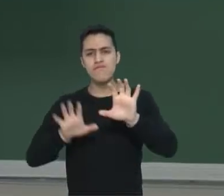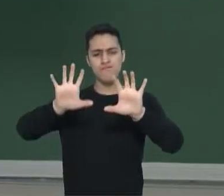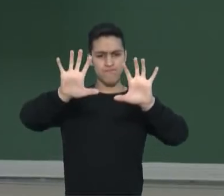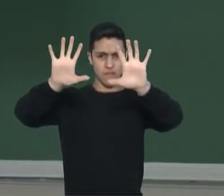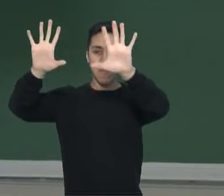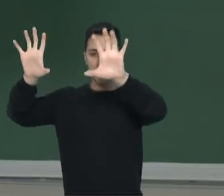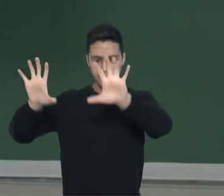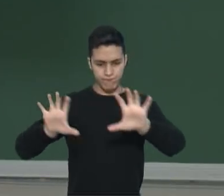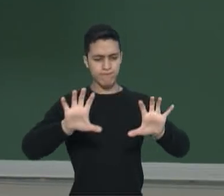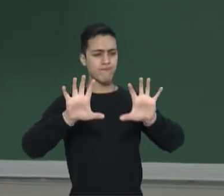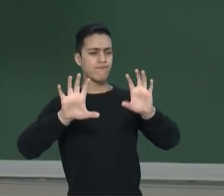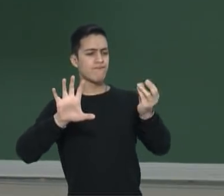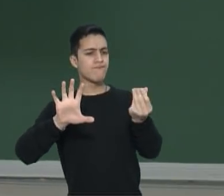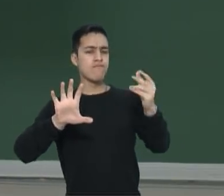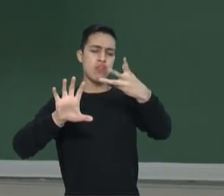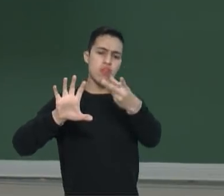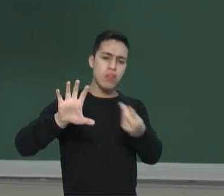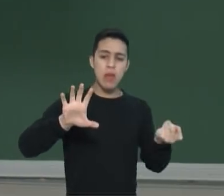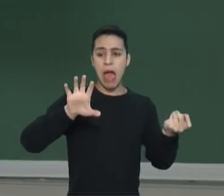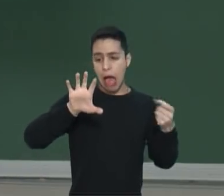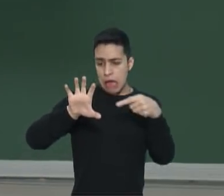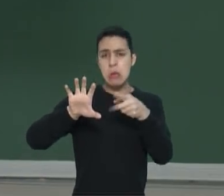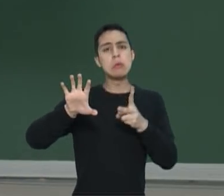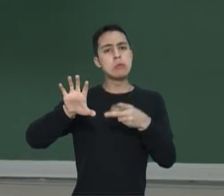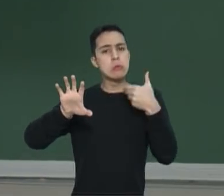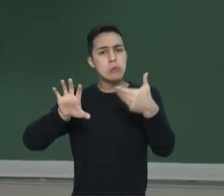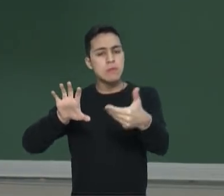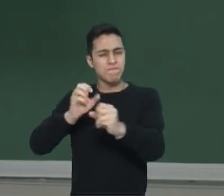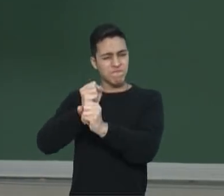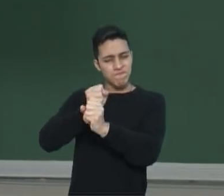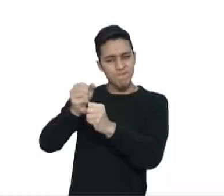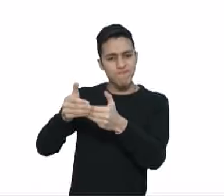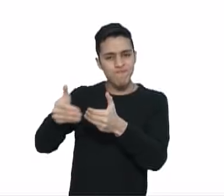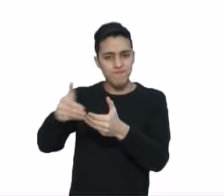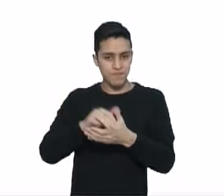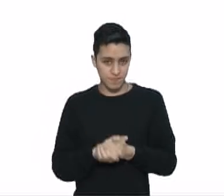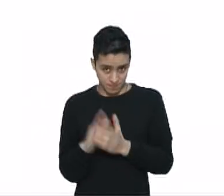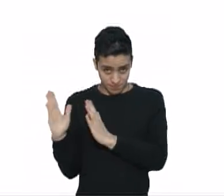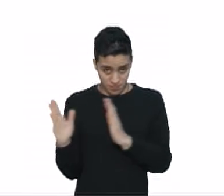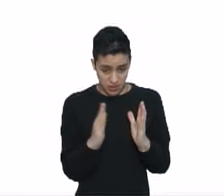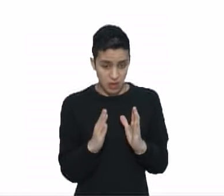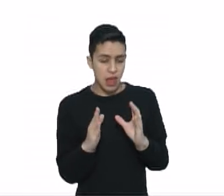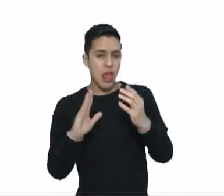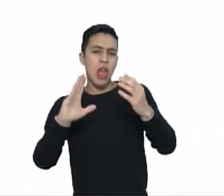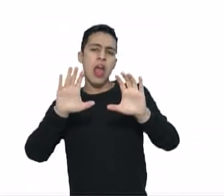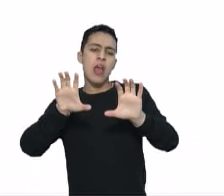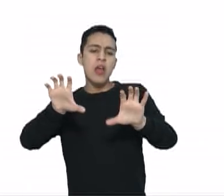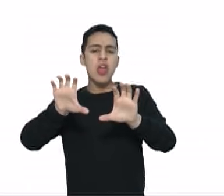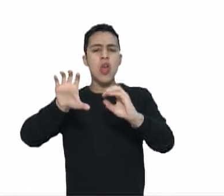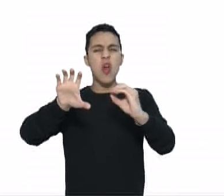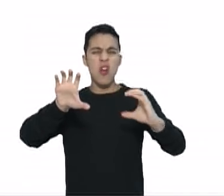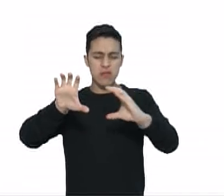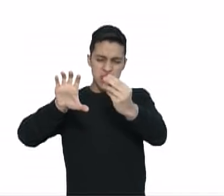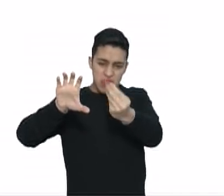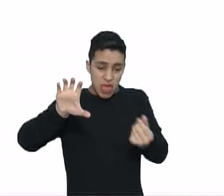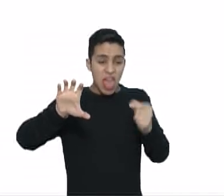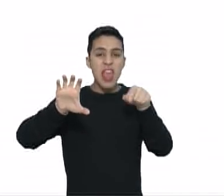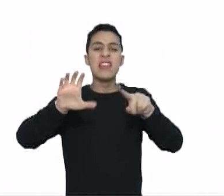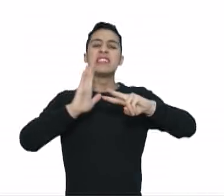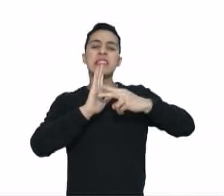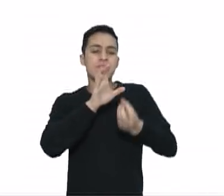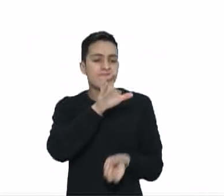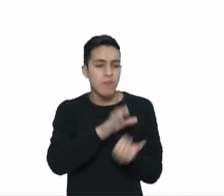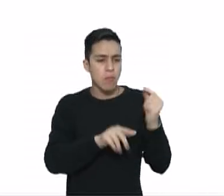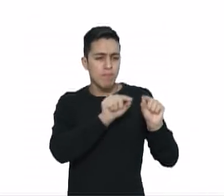Romano, mas no Oriente ele ainda continua. Tá? Então aqui, o fim do Império Romano do Ocidente significou o início da formação dos